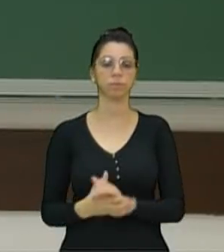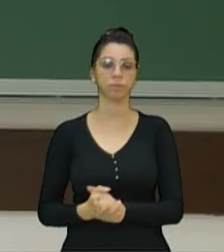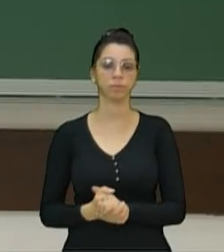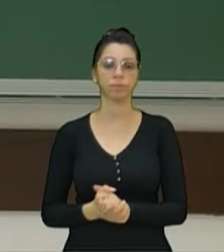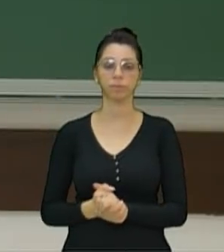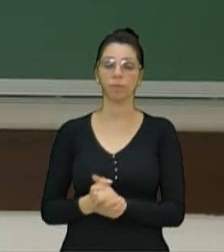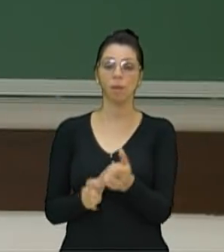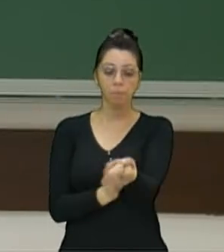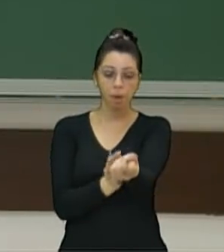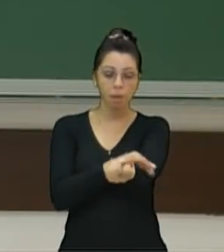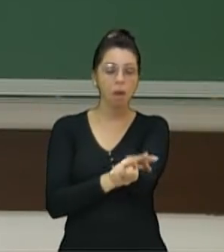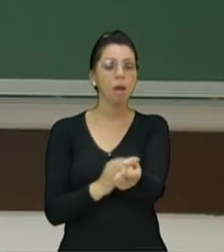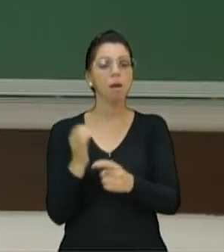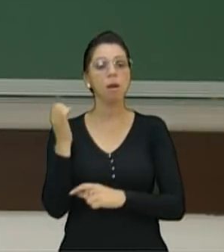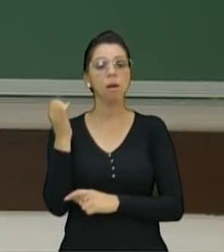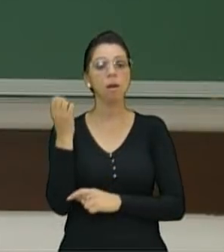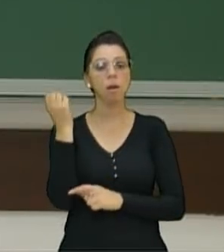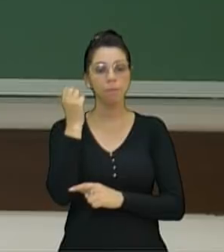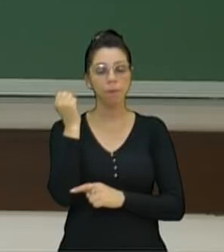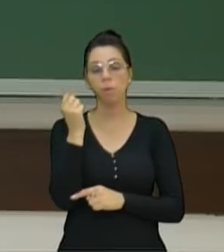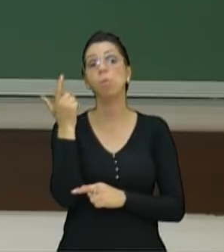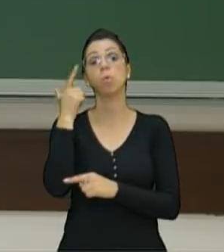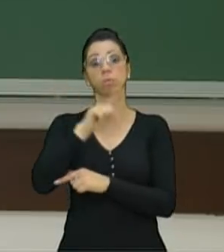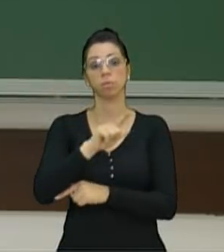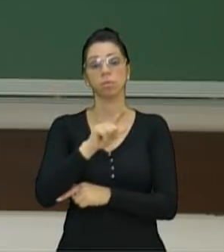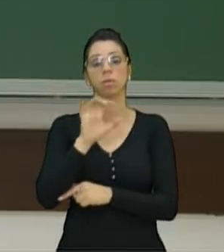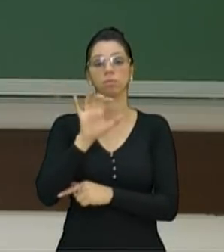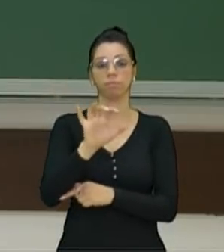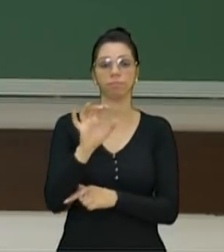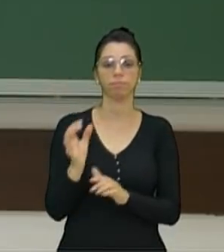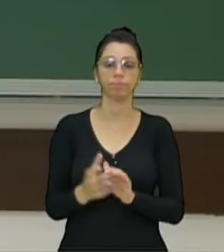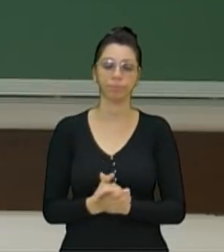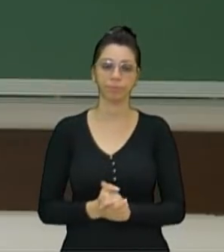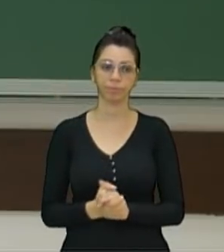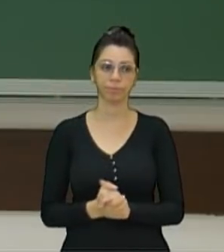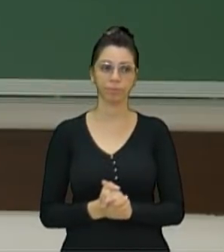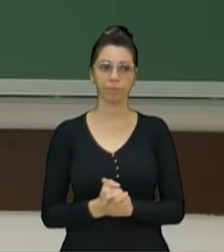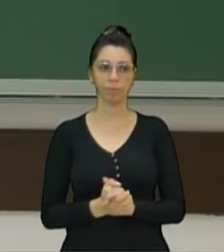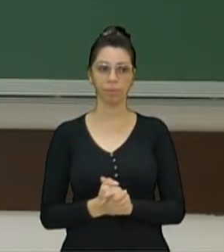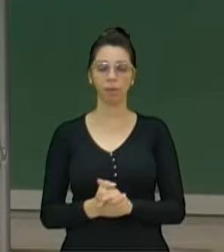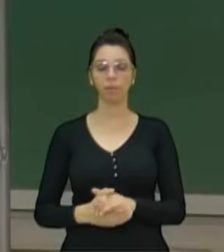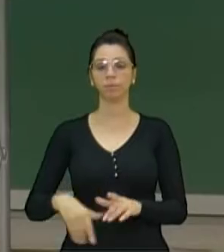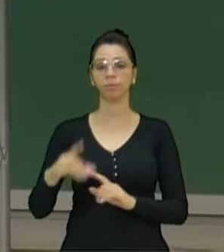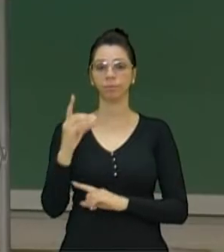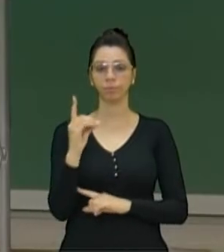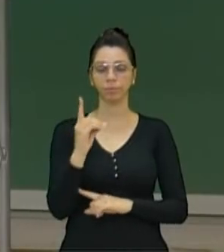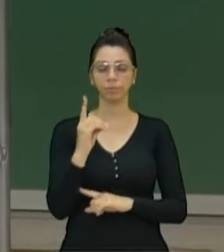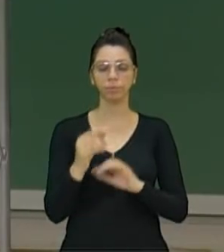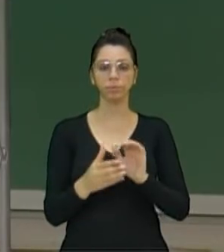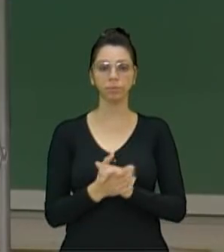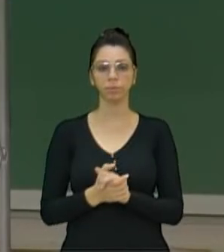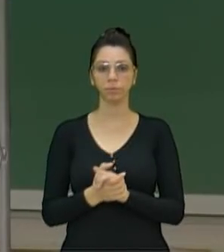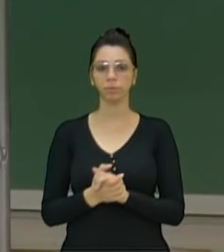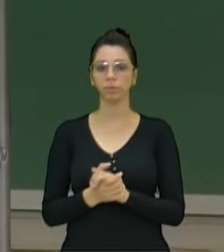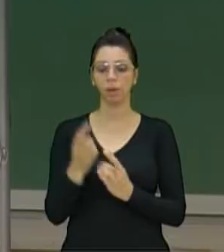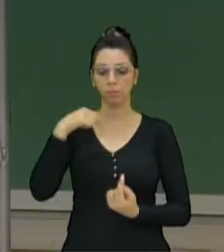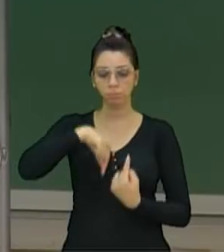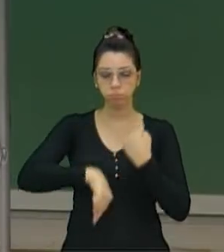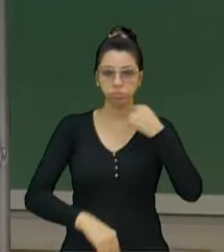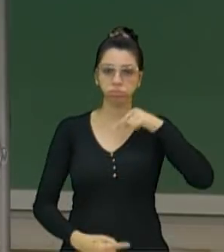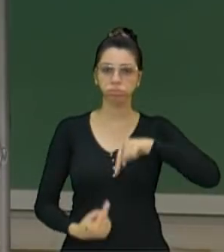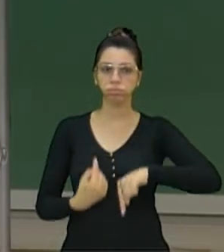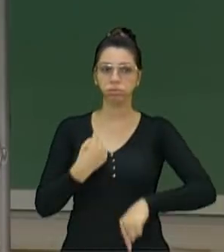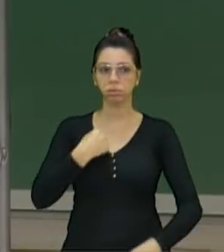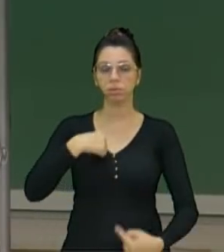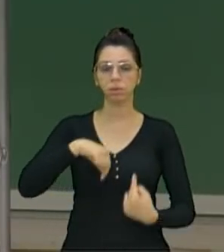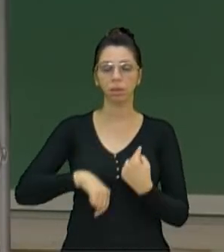dos glóbulos brancos conseguem fazer isso, tá? E a D dizia o seguinte, transportar oxigênio.